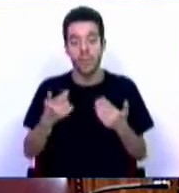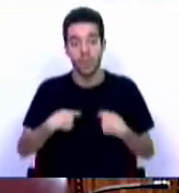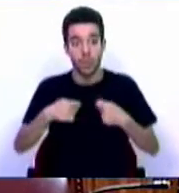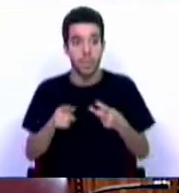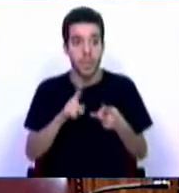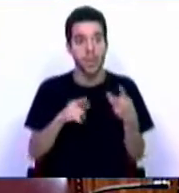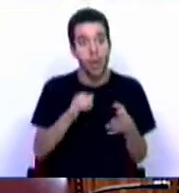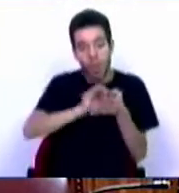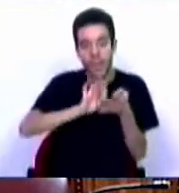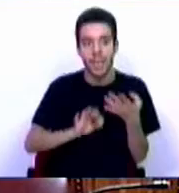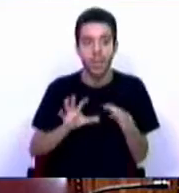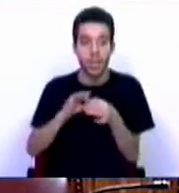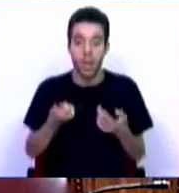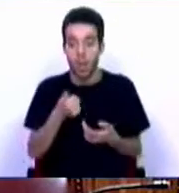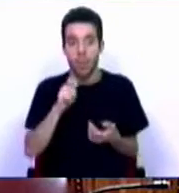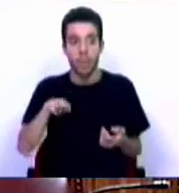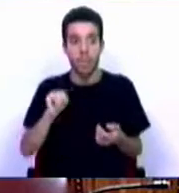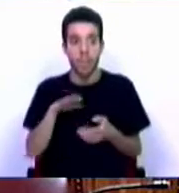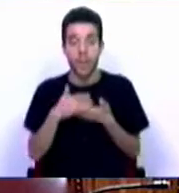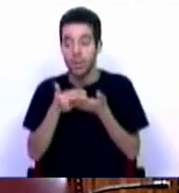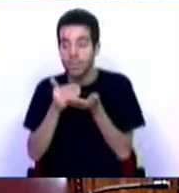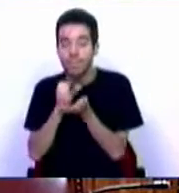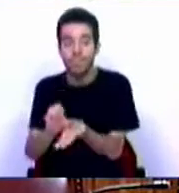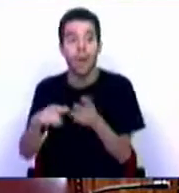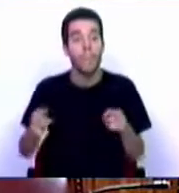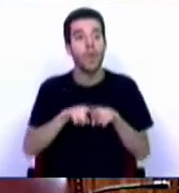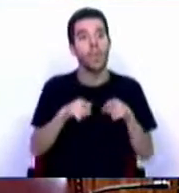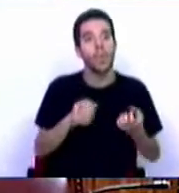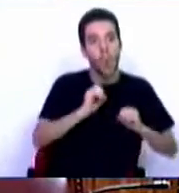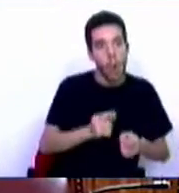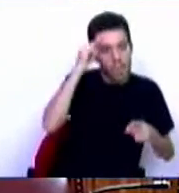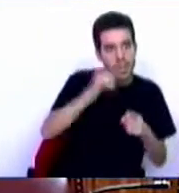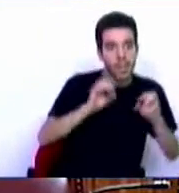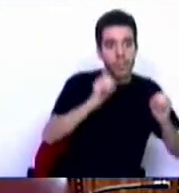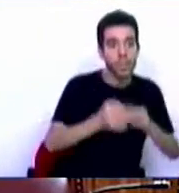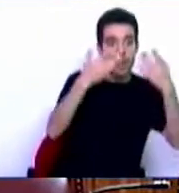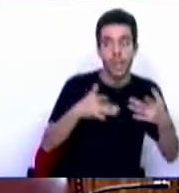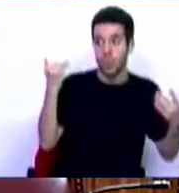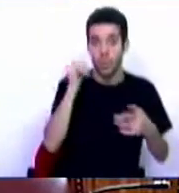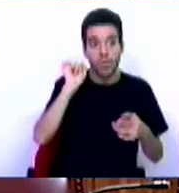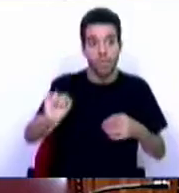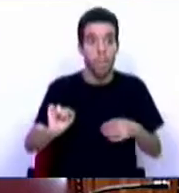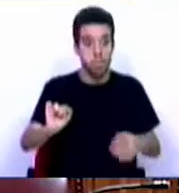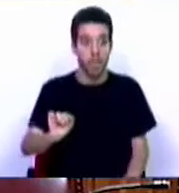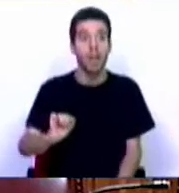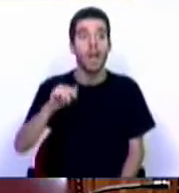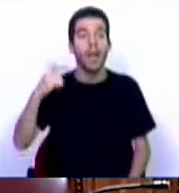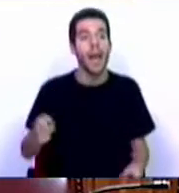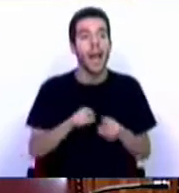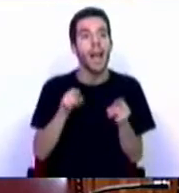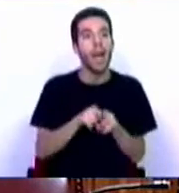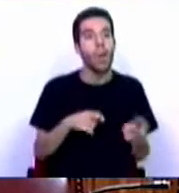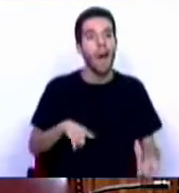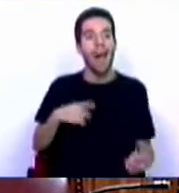para a alienação de bens, para garantir precisamente que o objetivo que inicialmente preside à intenção instituidora de uma fundação não é pervertido